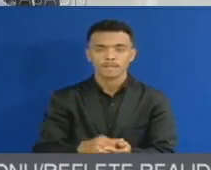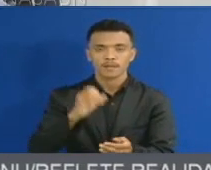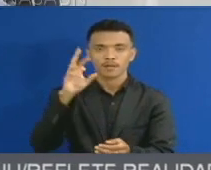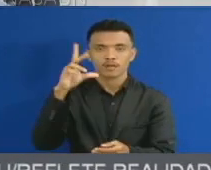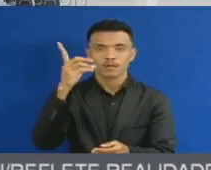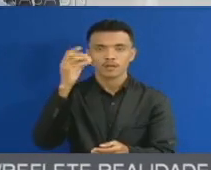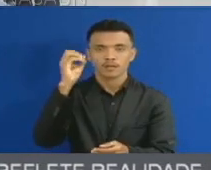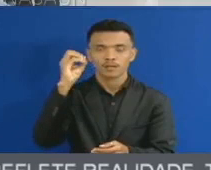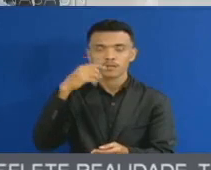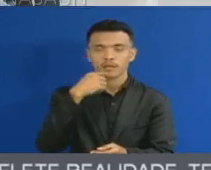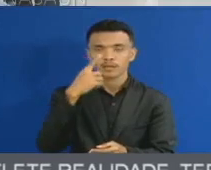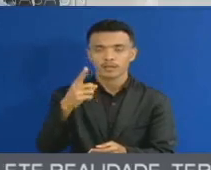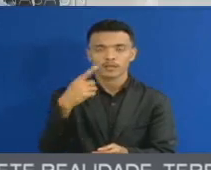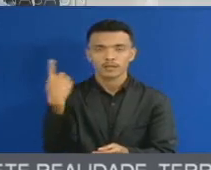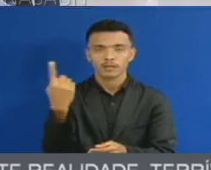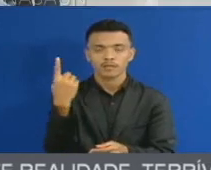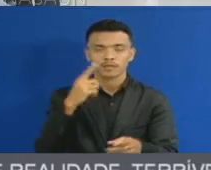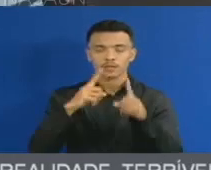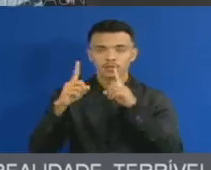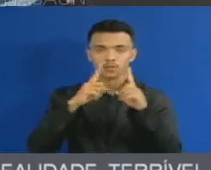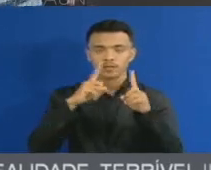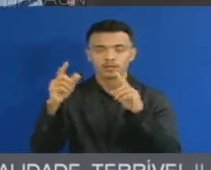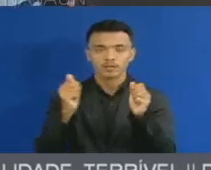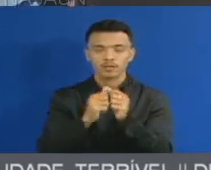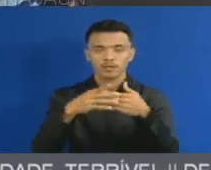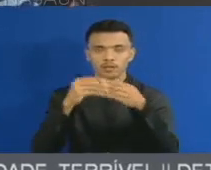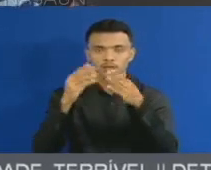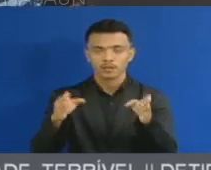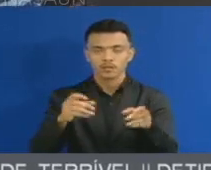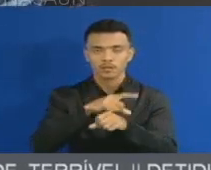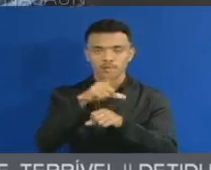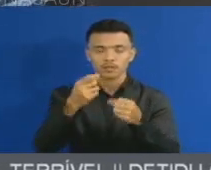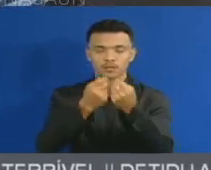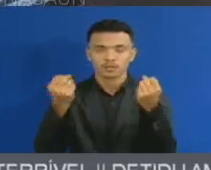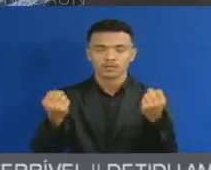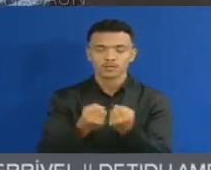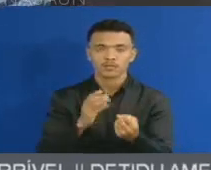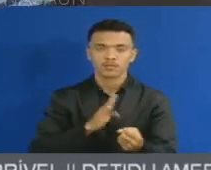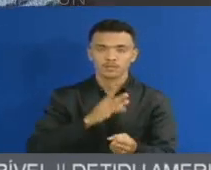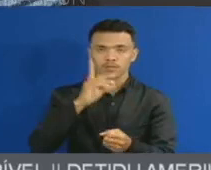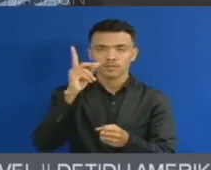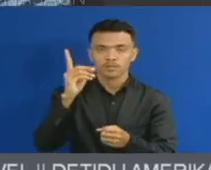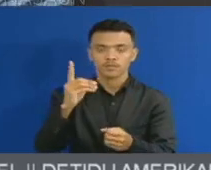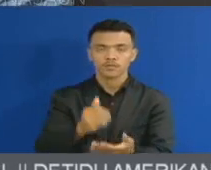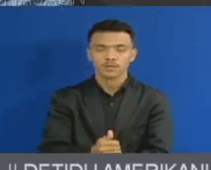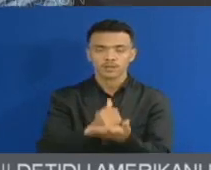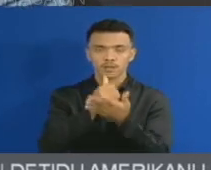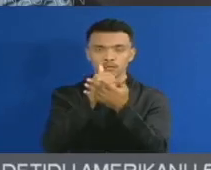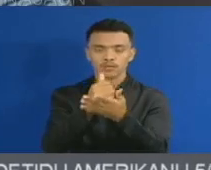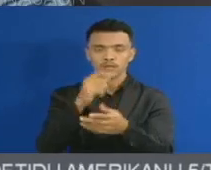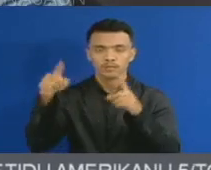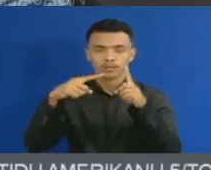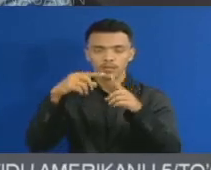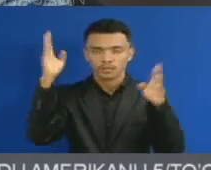Orlando Gomes afirma, na Fatin halo coordenação com a autoridade local, Suku Bebonuk, onde foi assistência e segurança o anhira moço problema